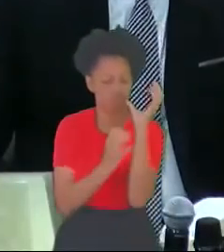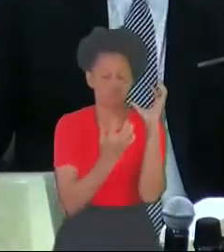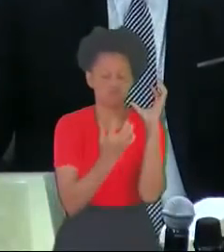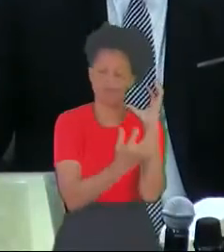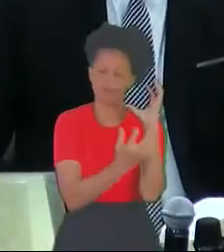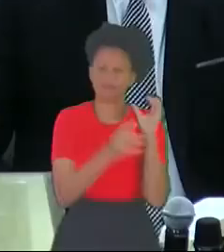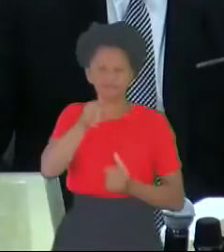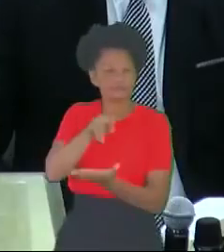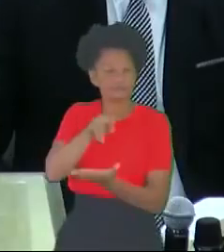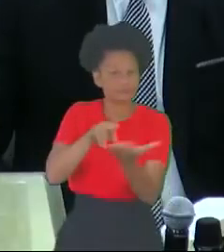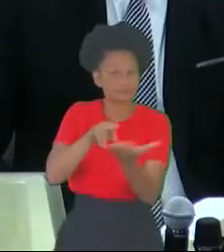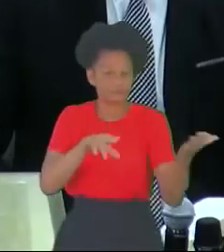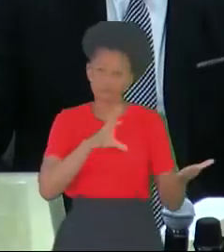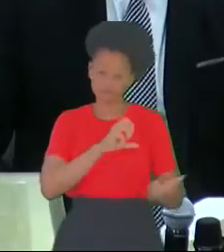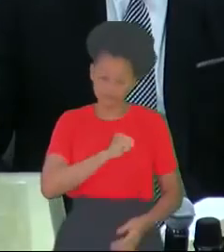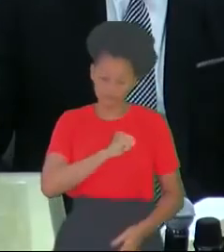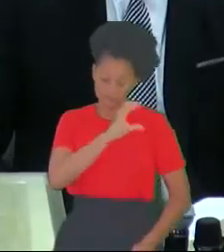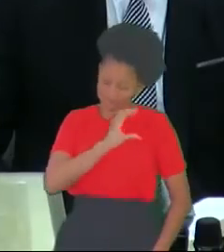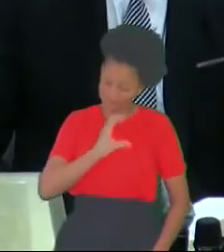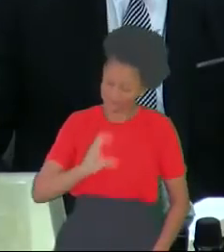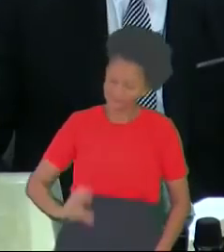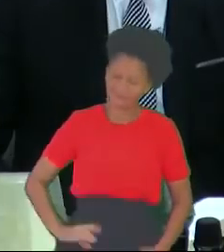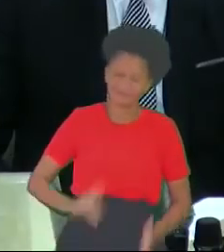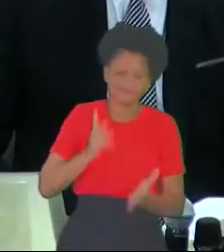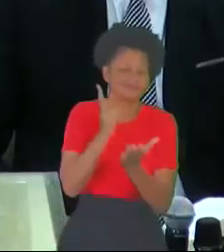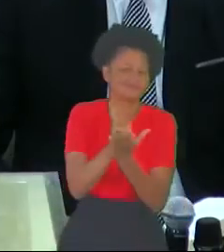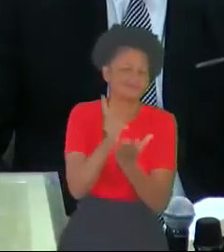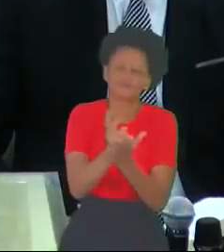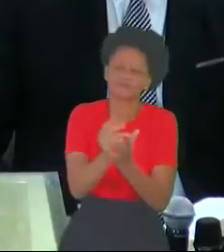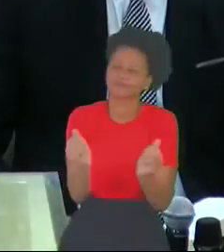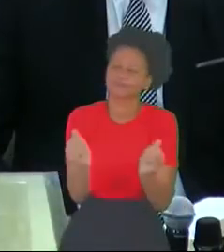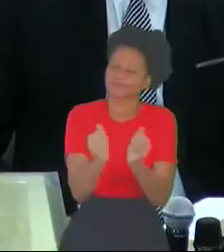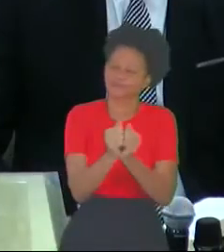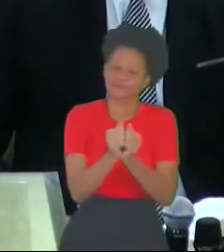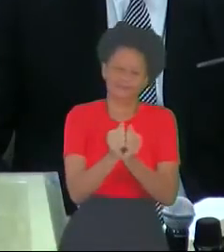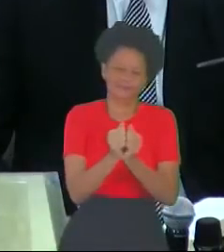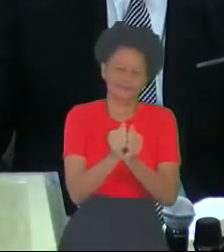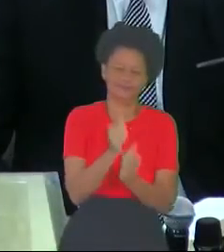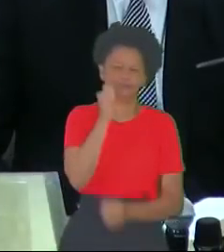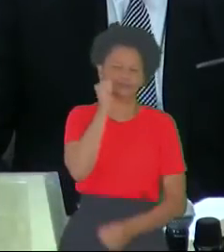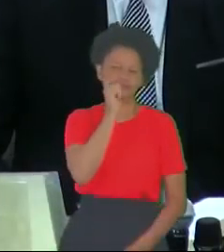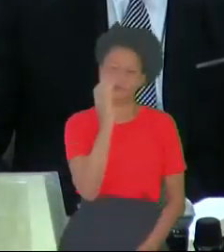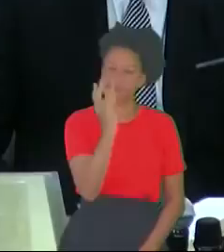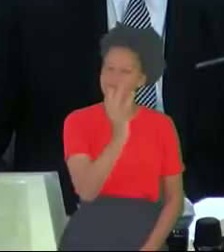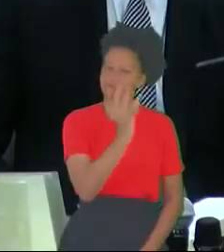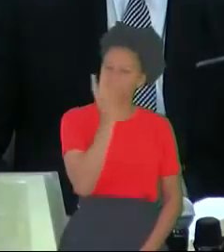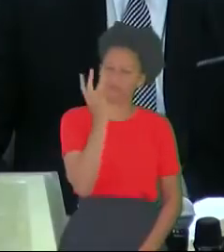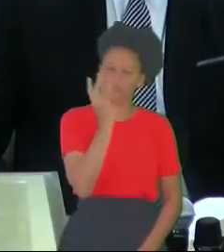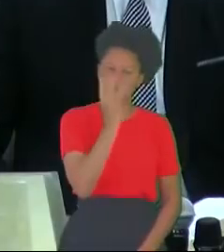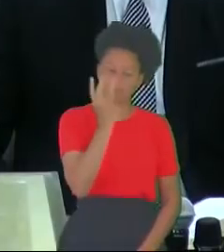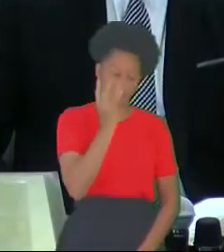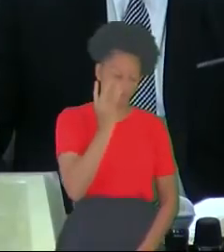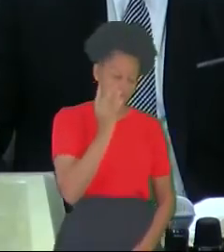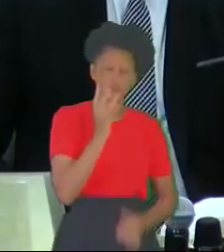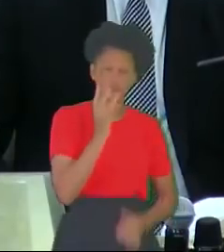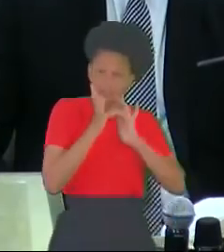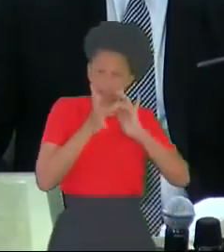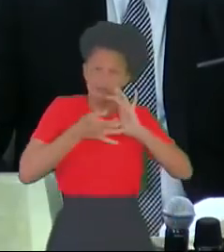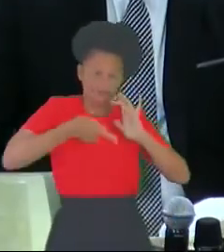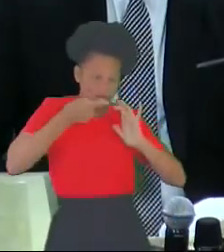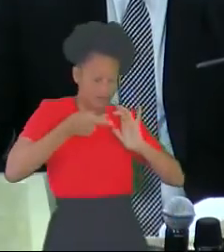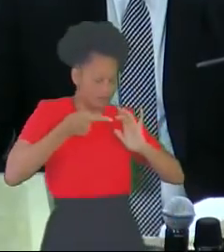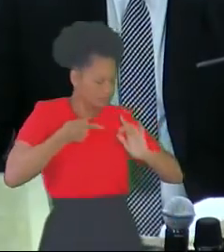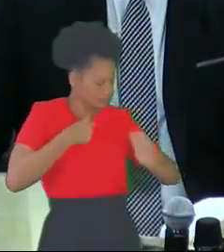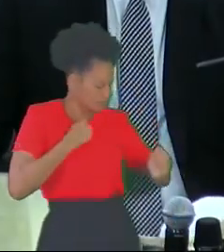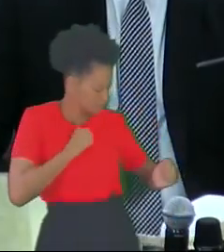Irmãos amados, Cristo sempre está com a noiva. Ele disse: eis que eu estou convosco,